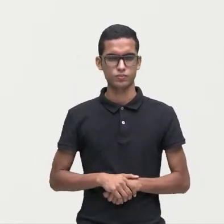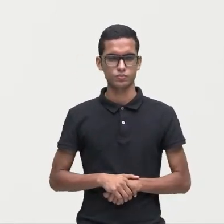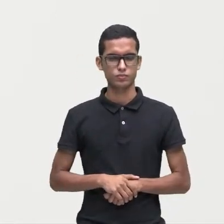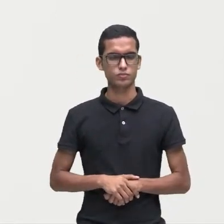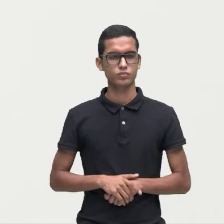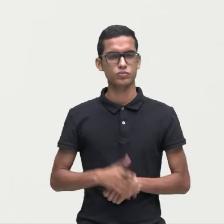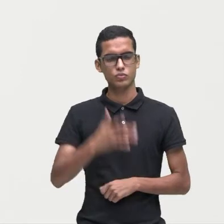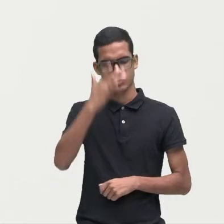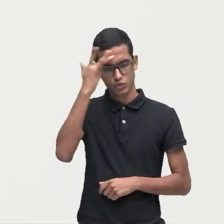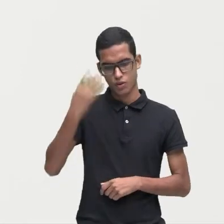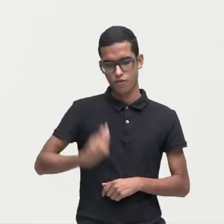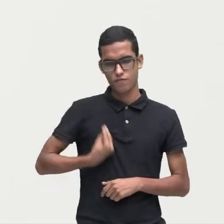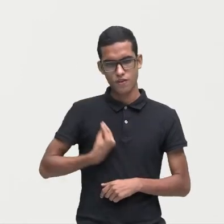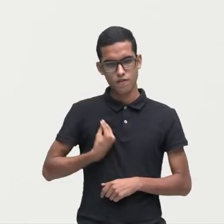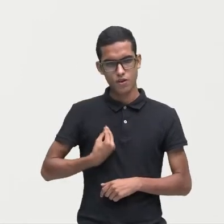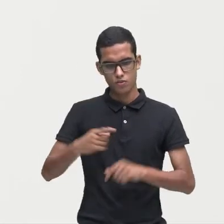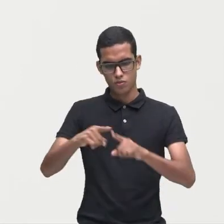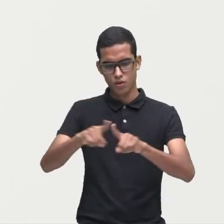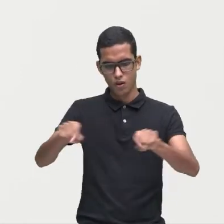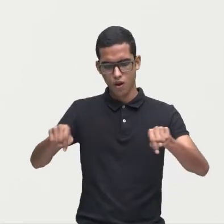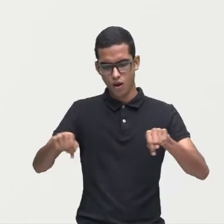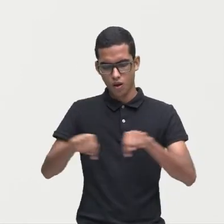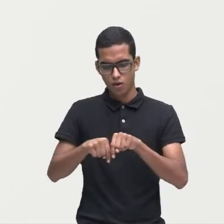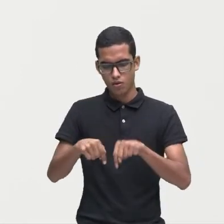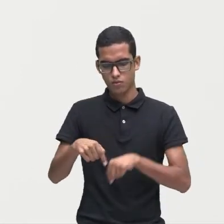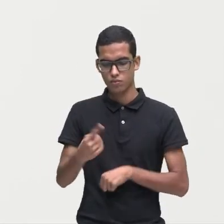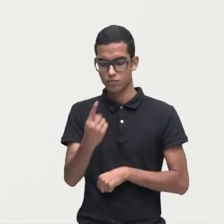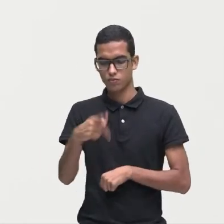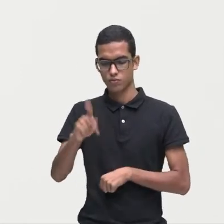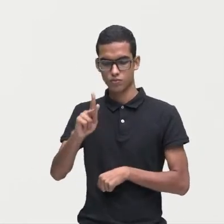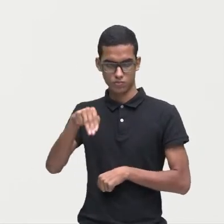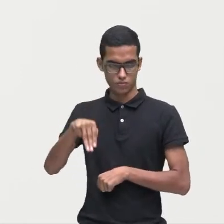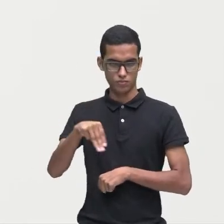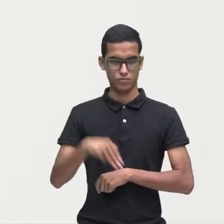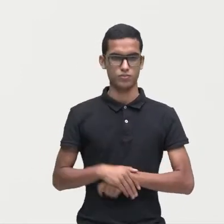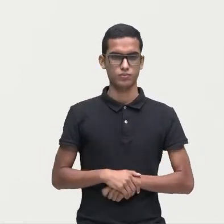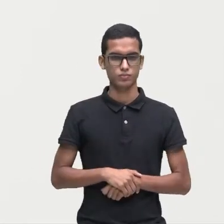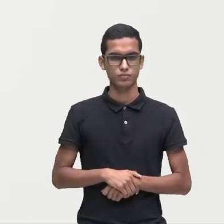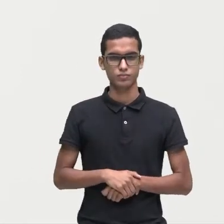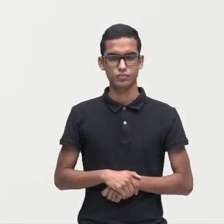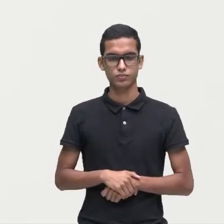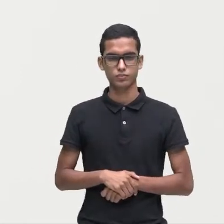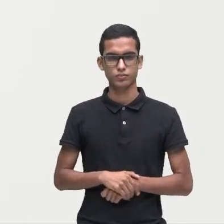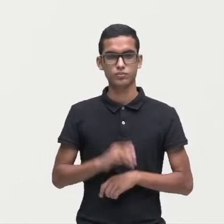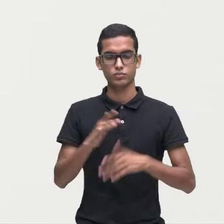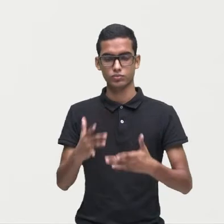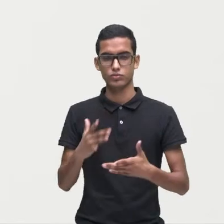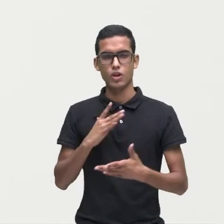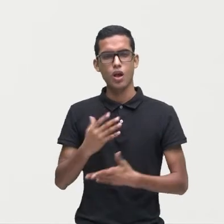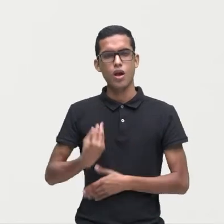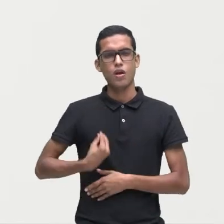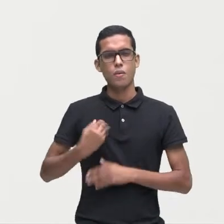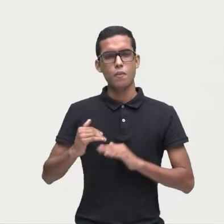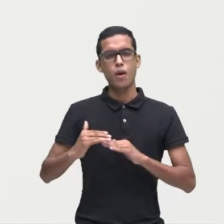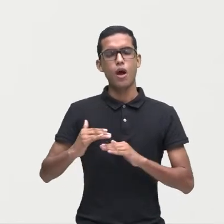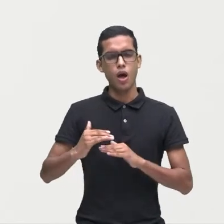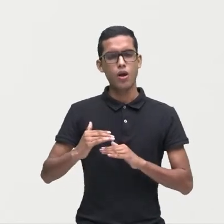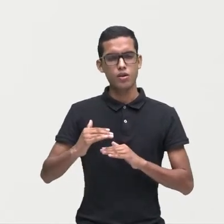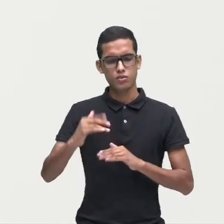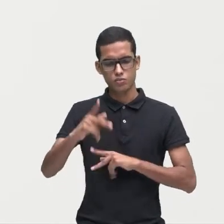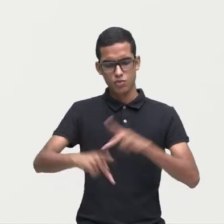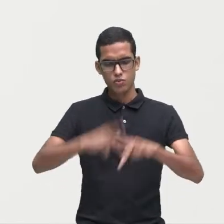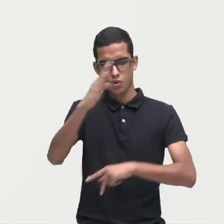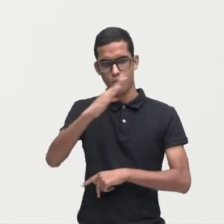pessoas por metro quadrado. Tá aqui, ó. Basicamente, a maioria da população no Brasil está localizada na faixa